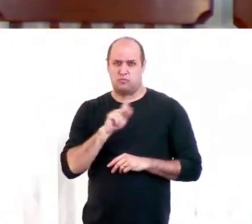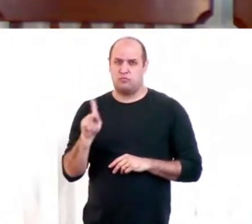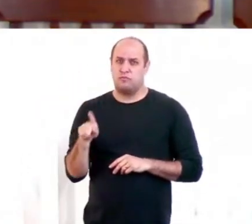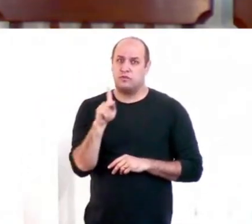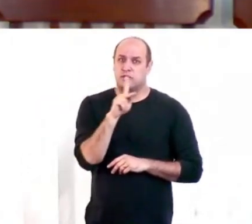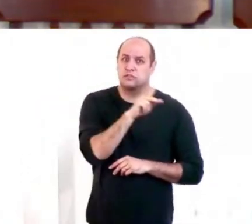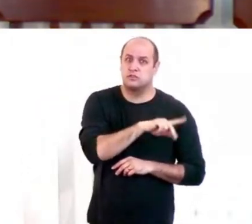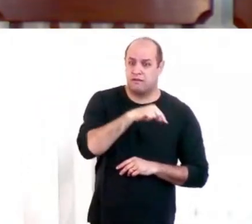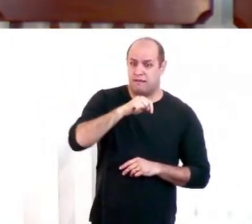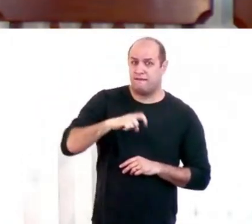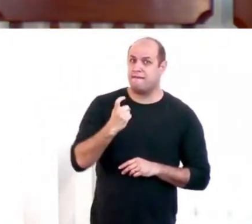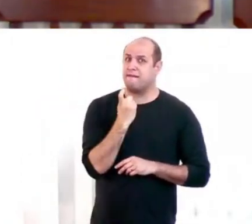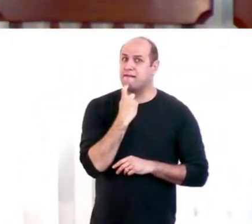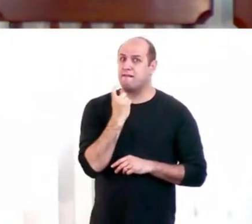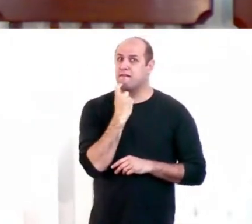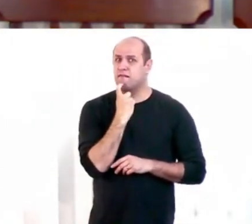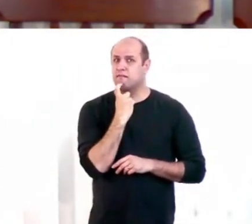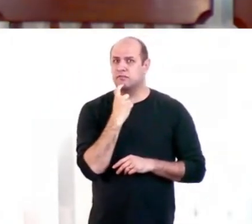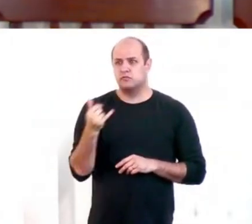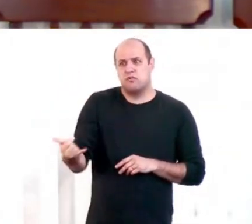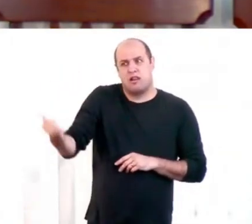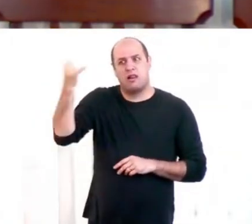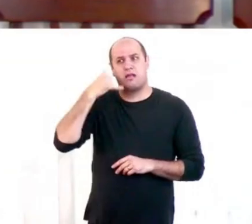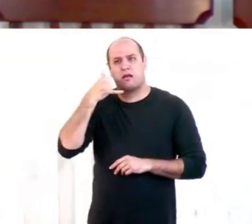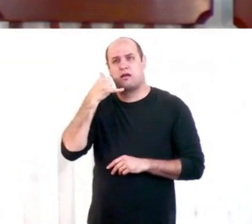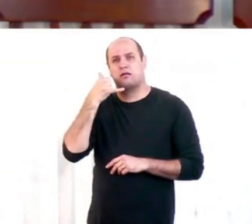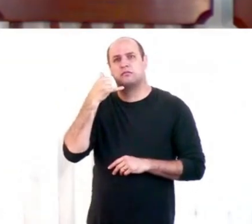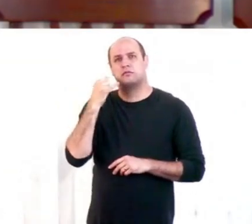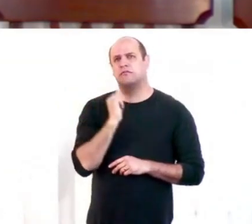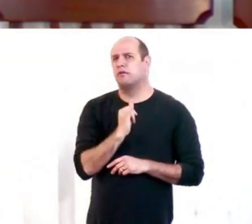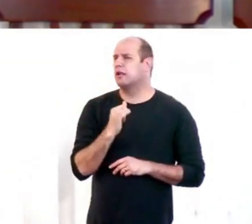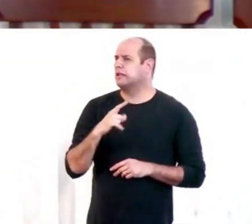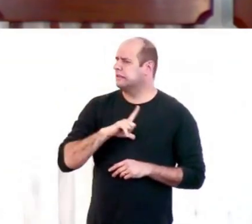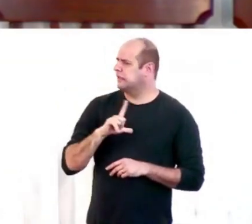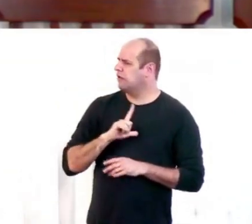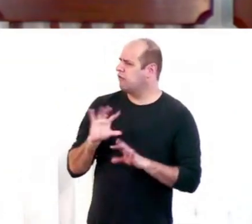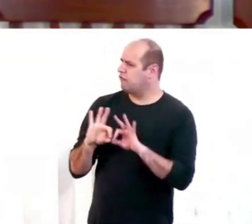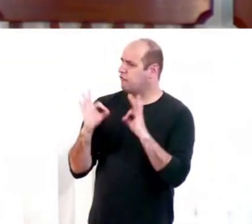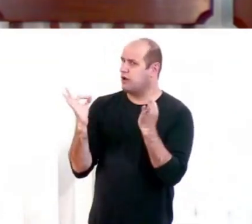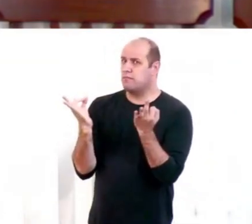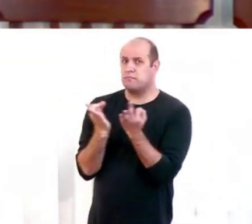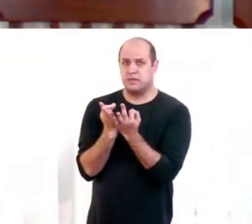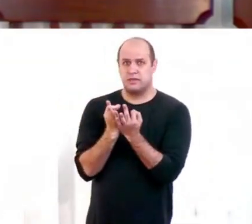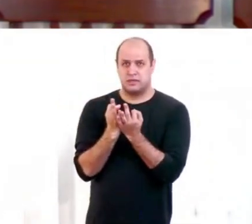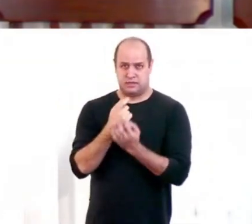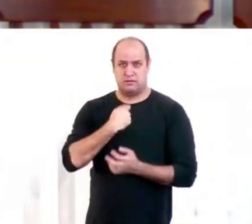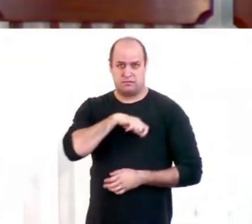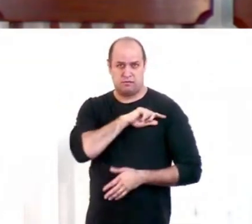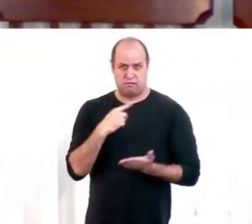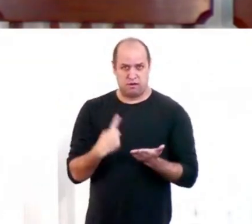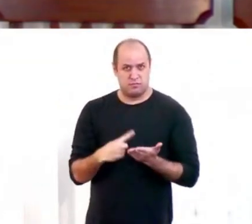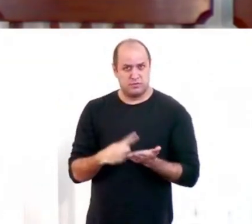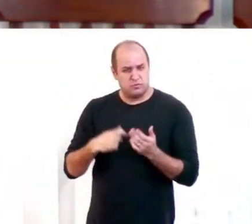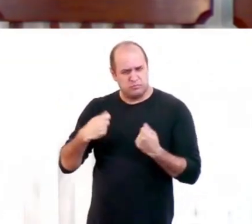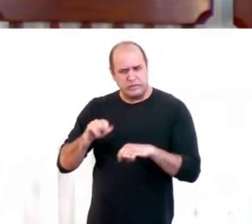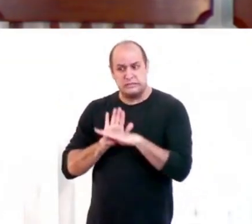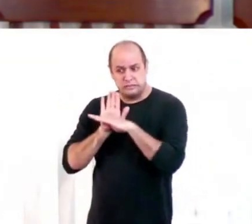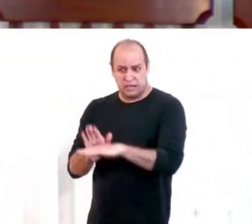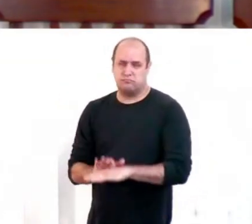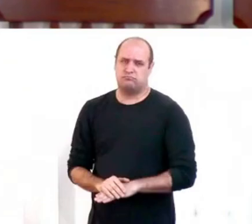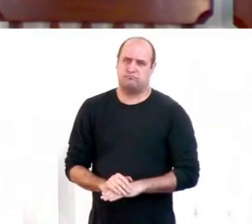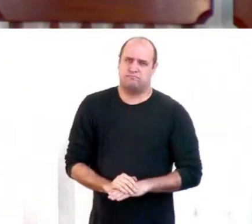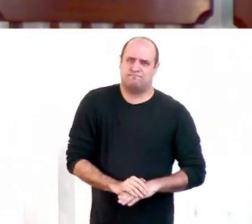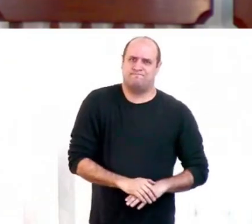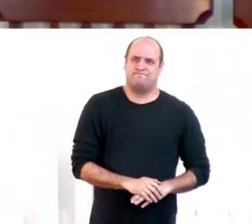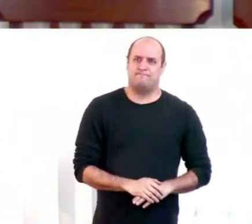Campinas liga para mim e me diz: tem uma família que está em Madrid, está precisando do apoio de vocês. A gente